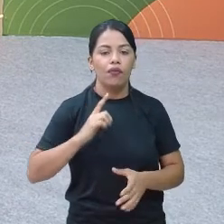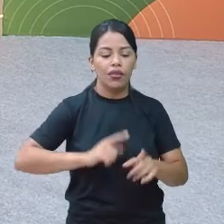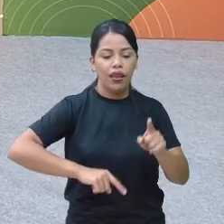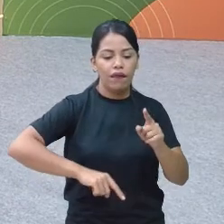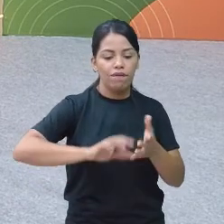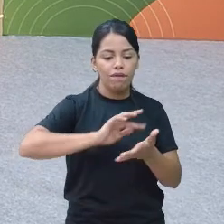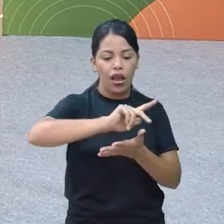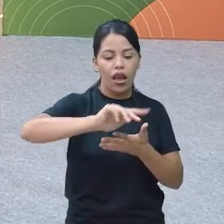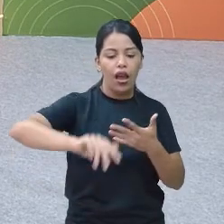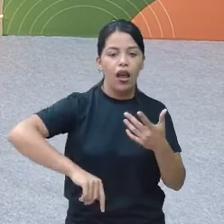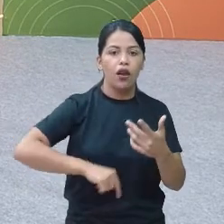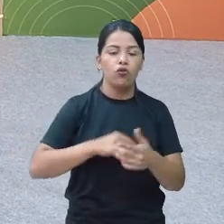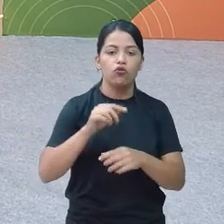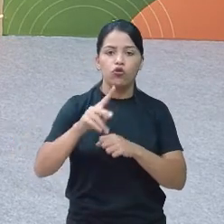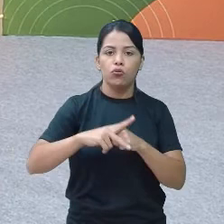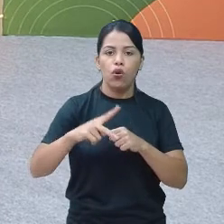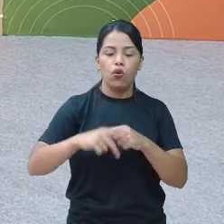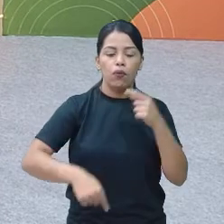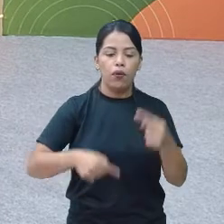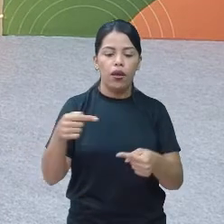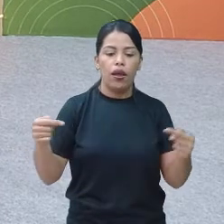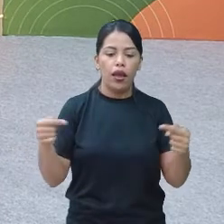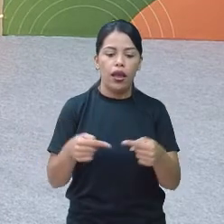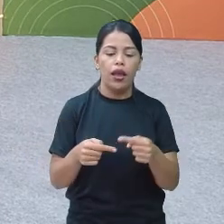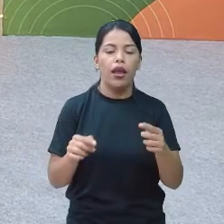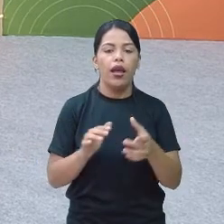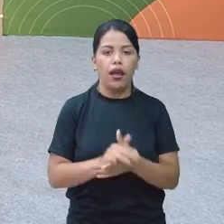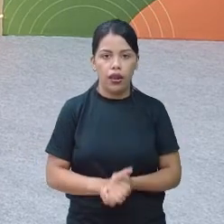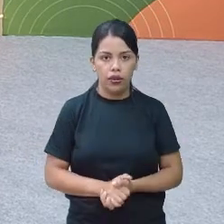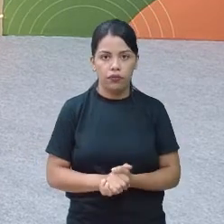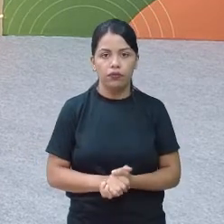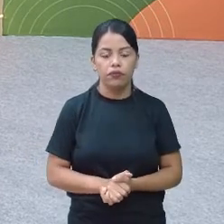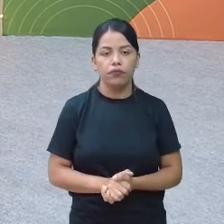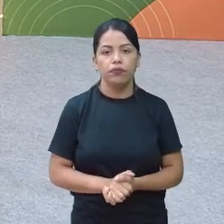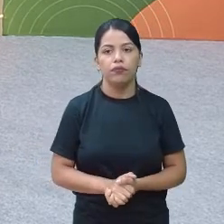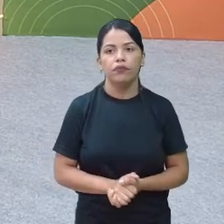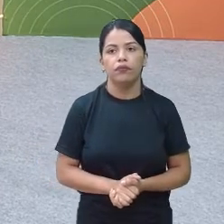variados pronomes relativos, tá certo? Tanto os que variam como os que não variam.